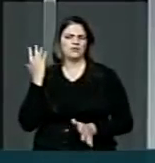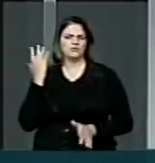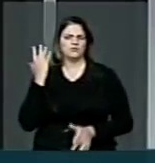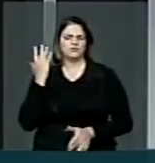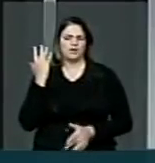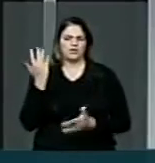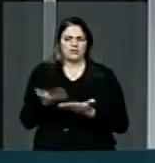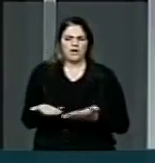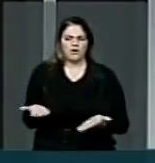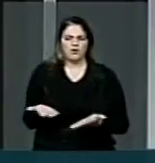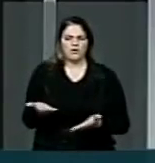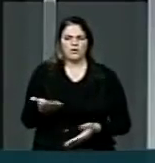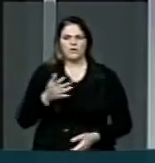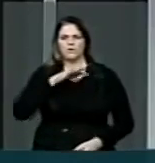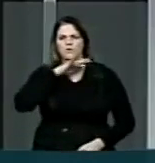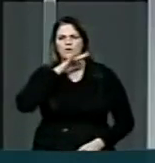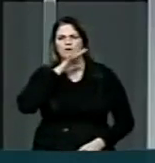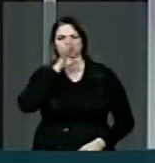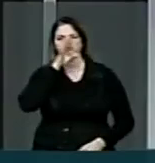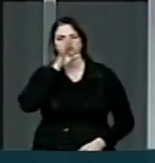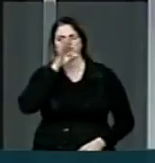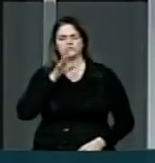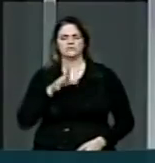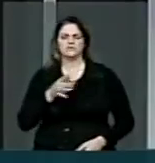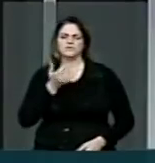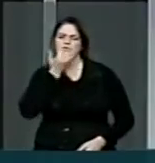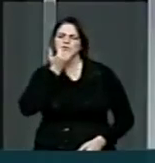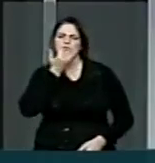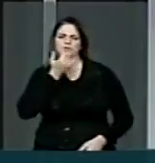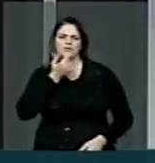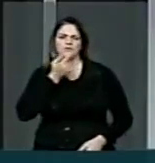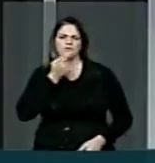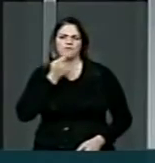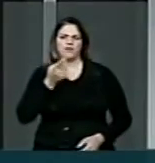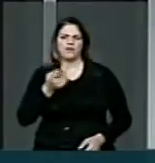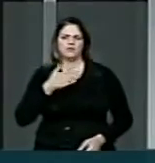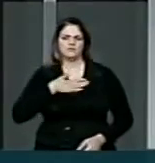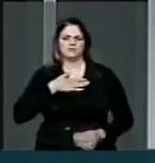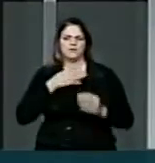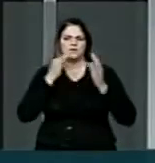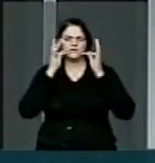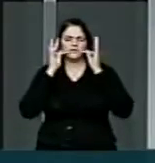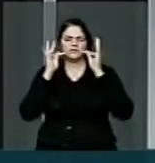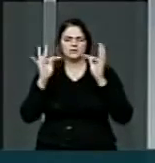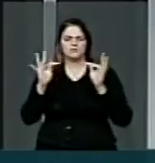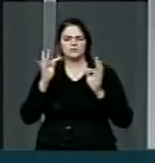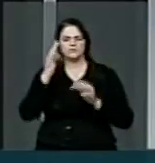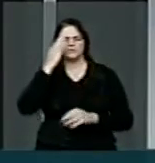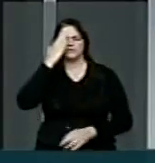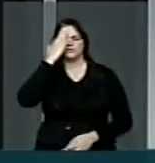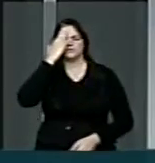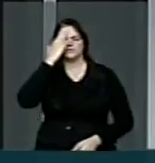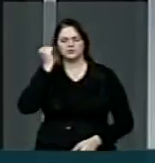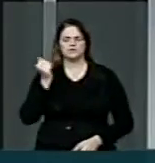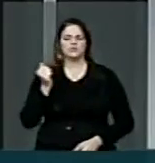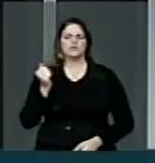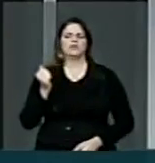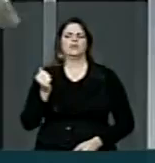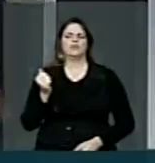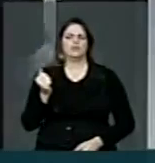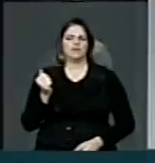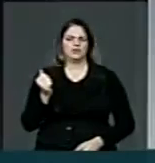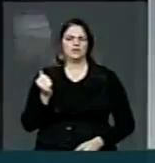usa. Me desculpe eu dar esse depoimento aqui, eu tenho certeza que são raros os candidatos, os